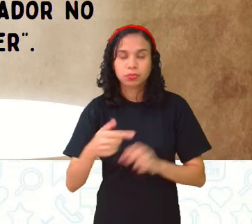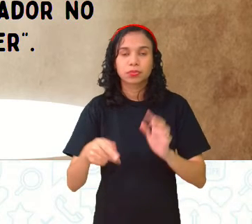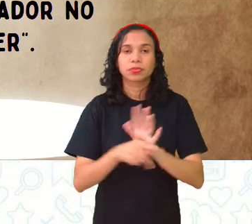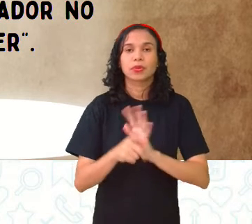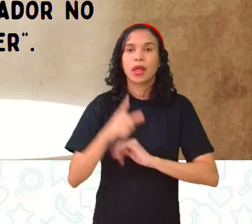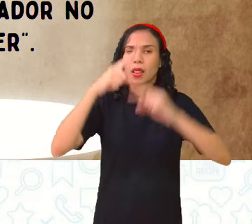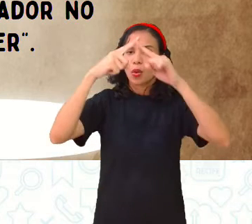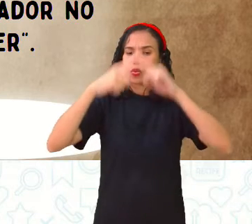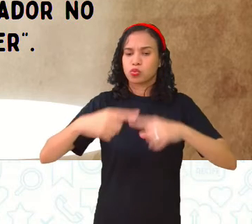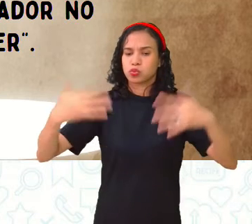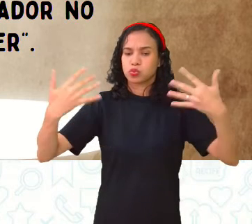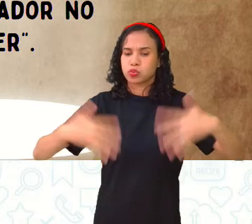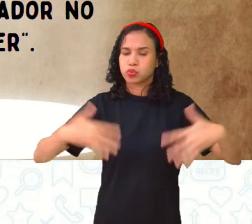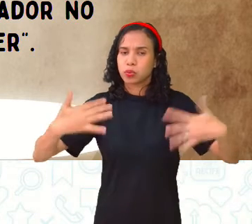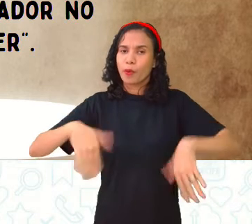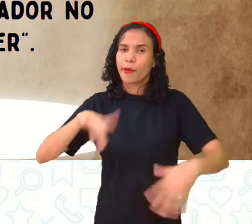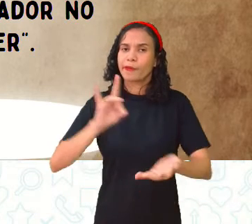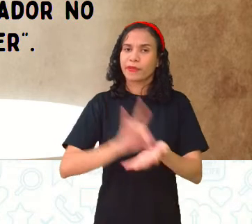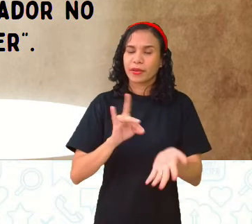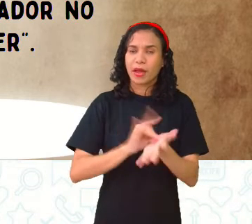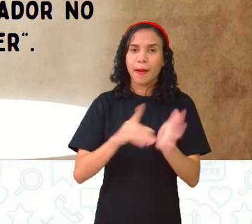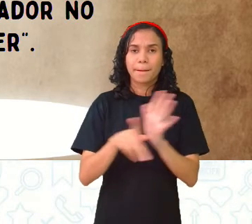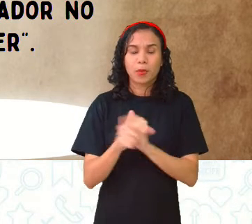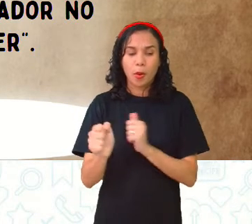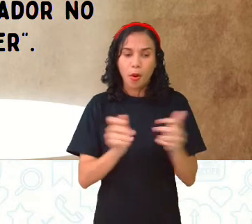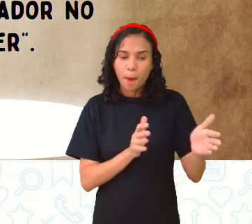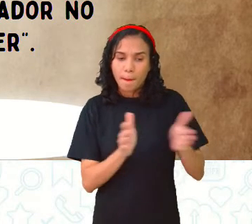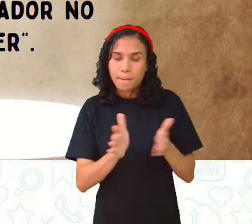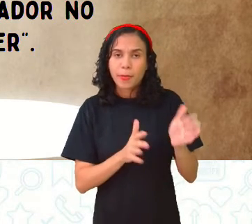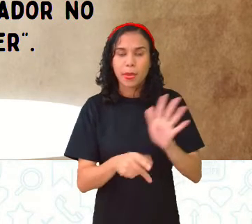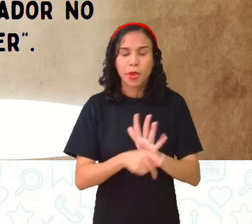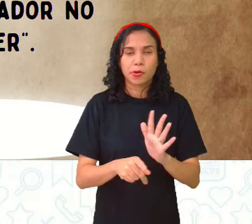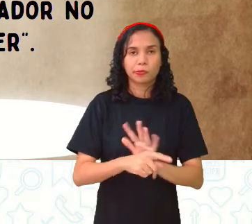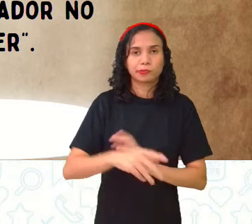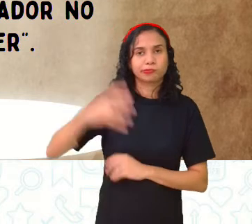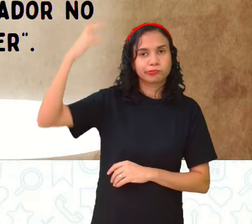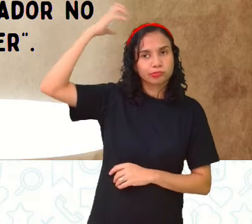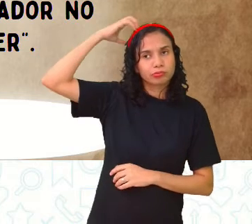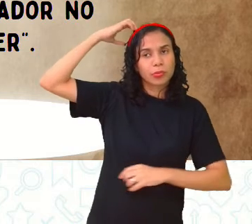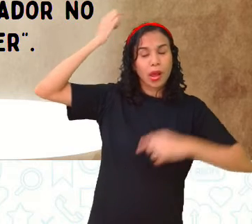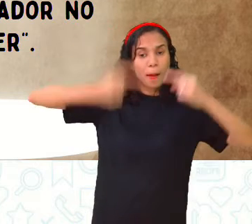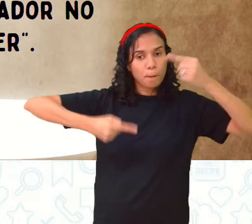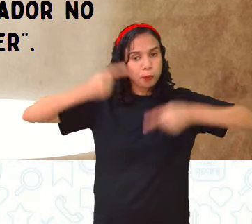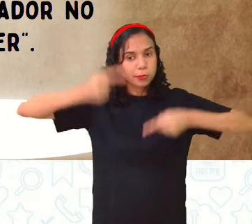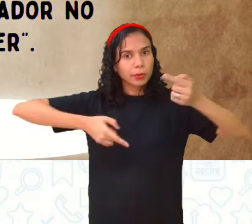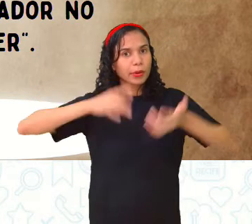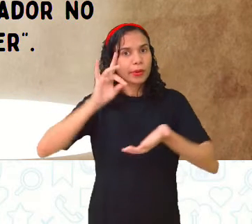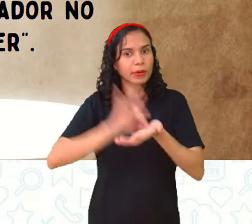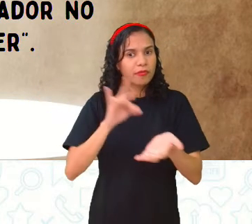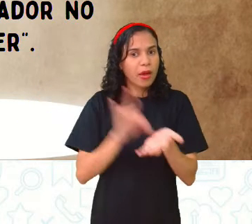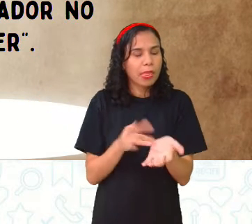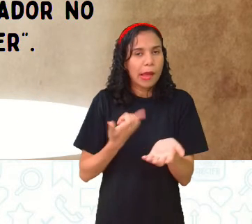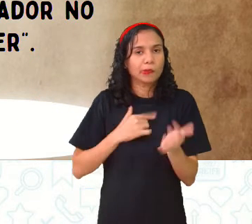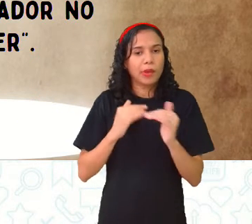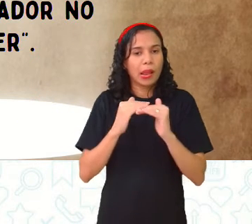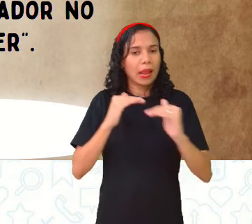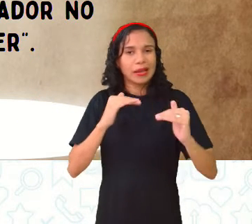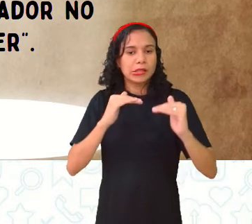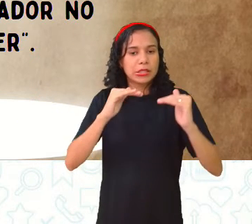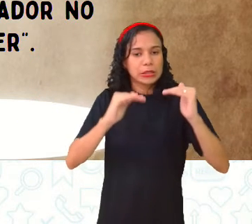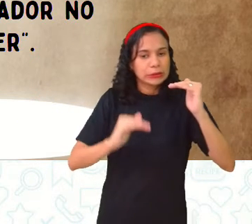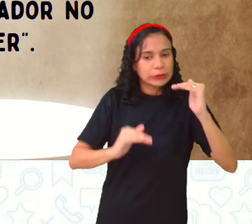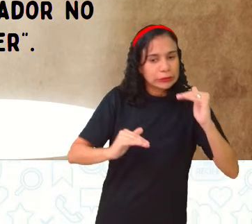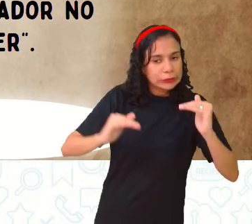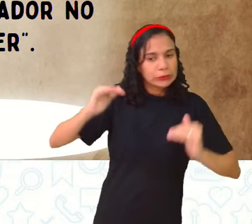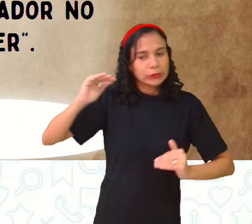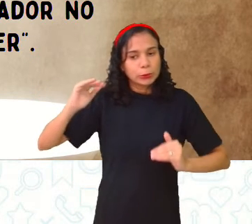um desafio muito grande. A gente viu que durante o período da regência, a política ali estava muito instável, né? E